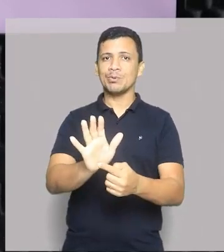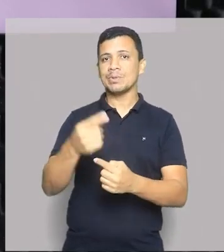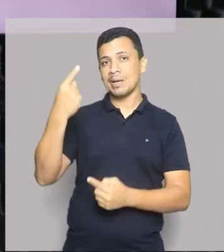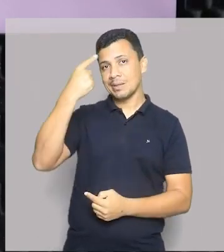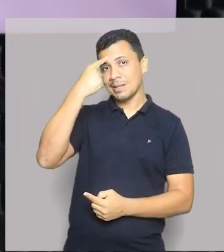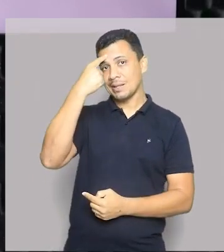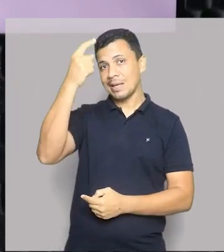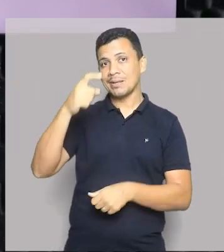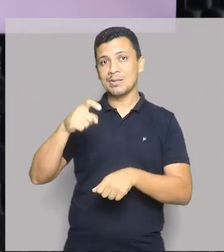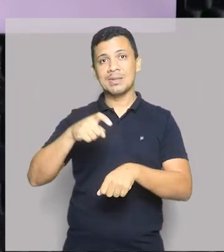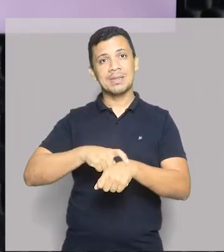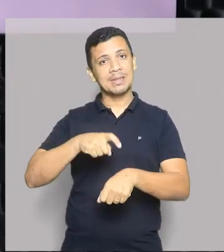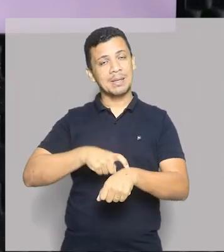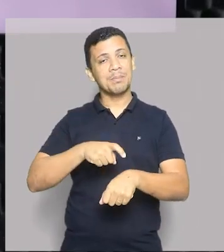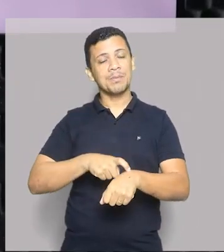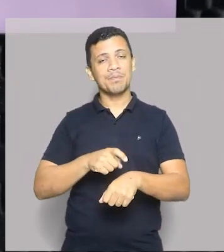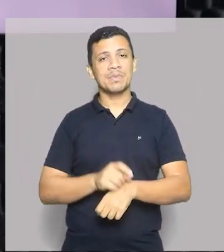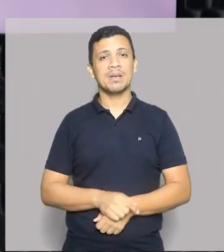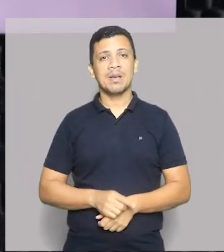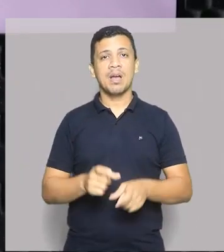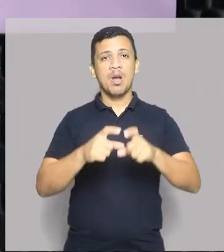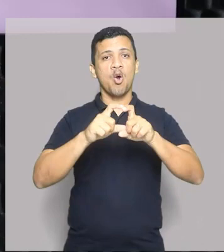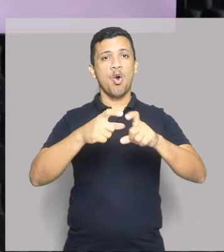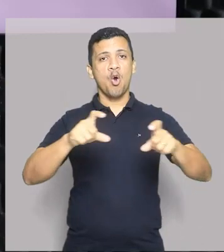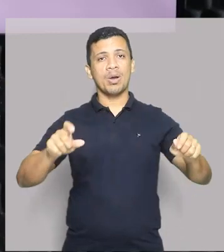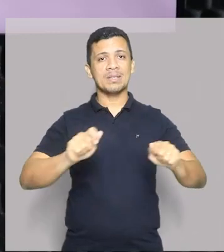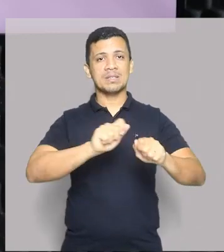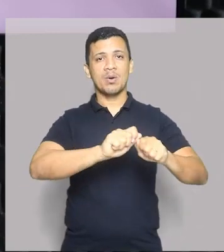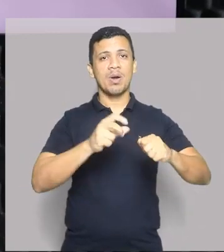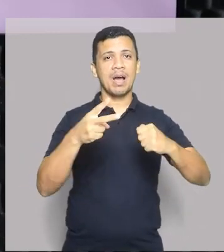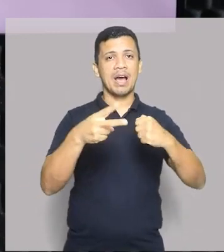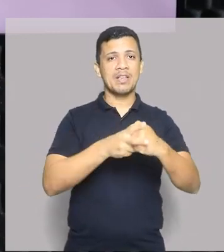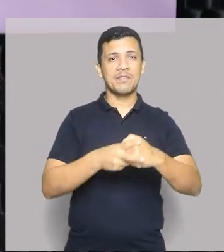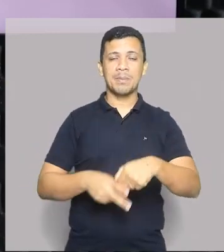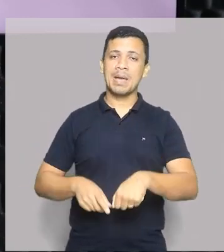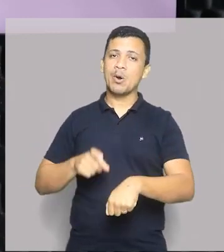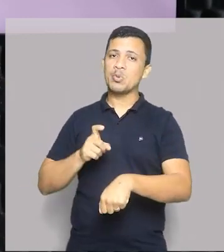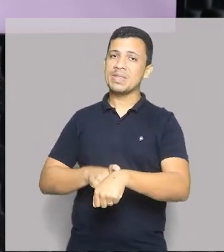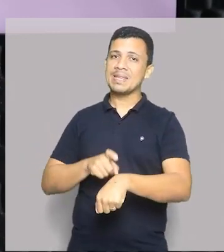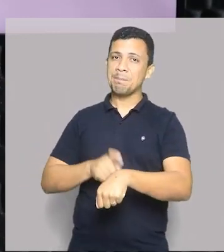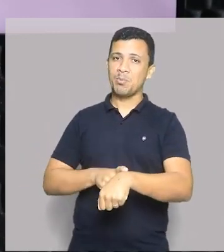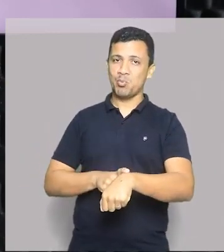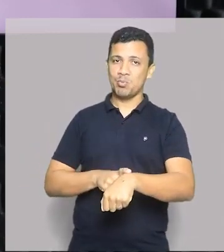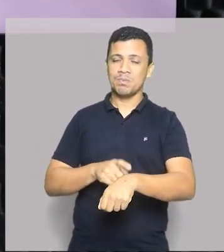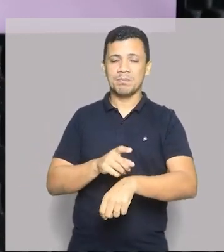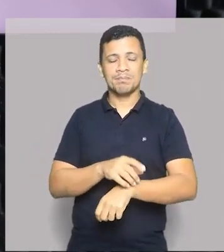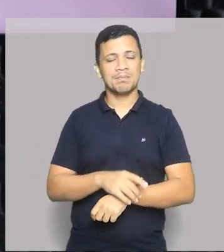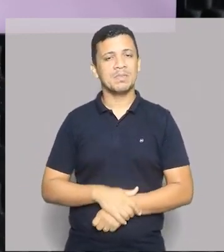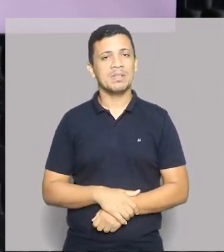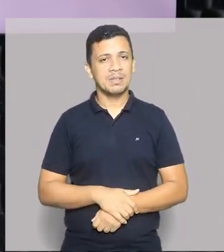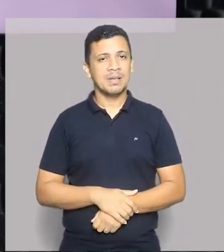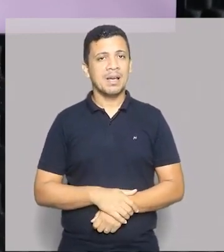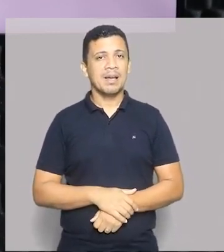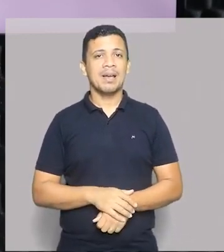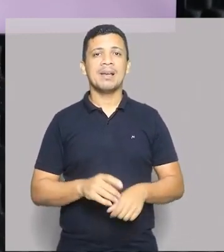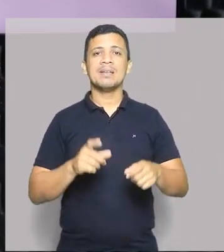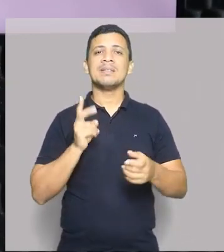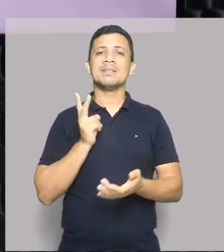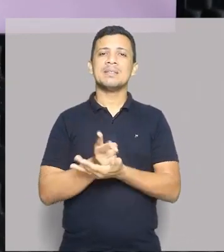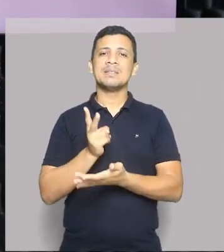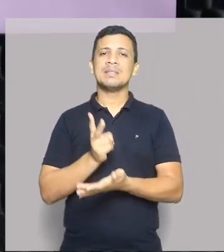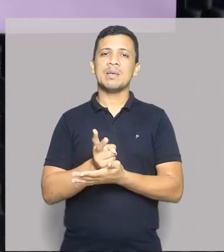você está diante de uma oração adverbial temporal, tá? Então, a oração adverbial, não esqueça, ela